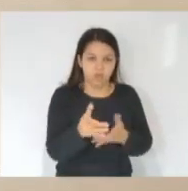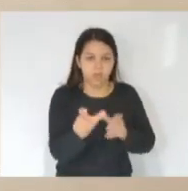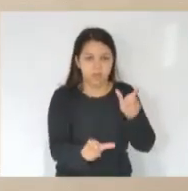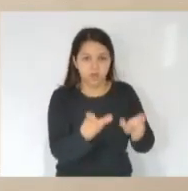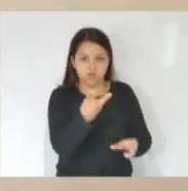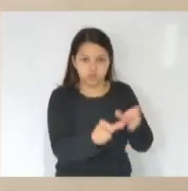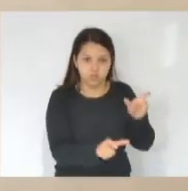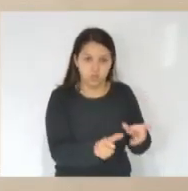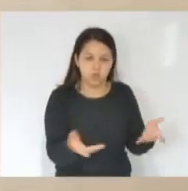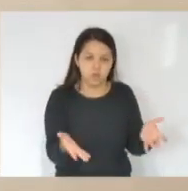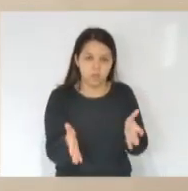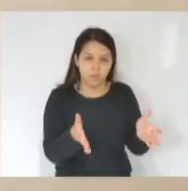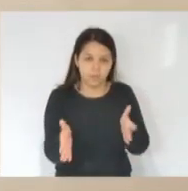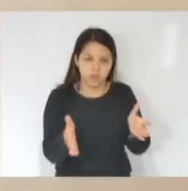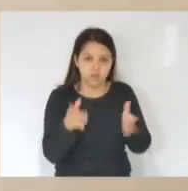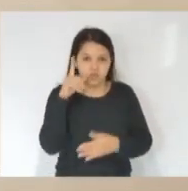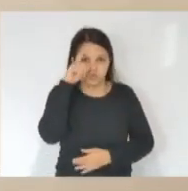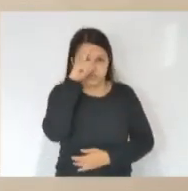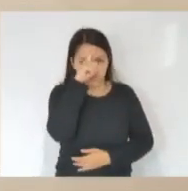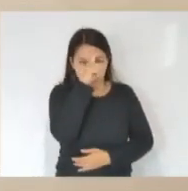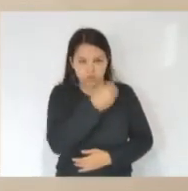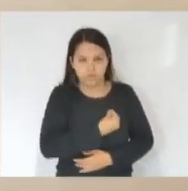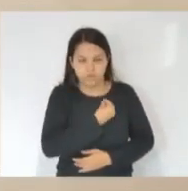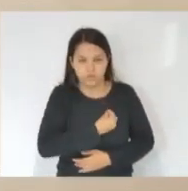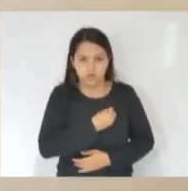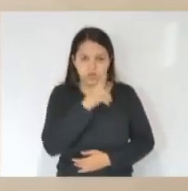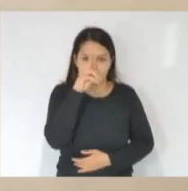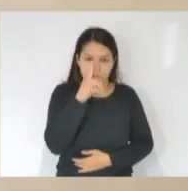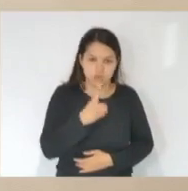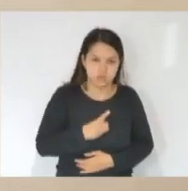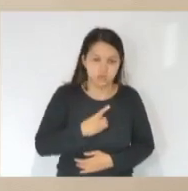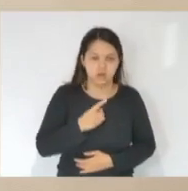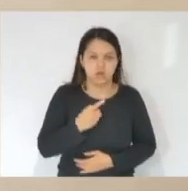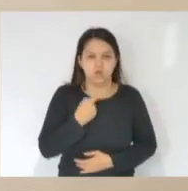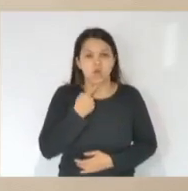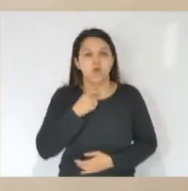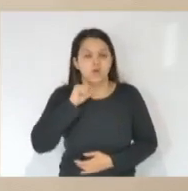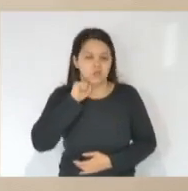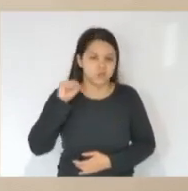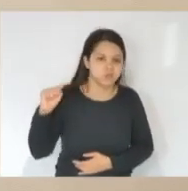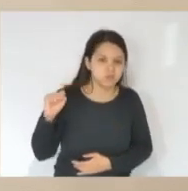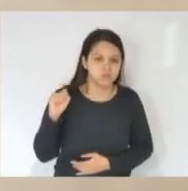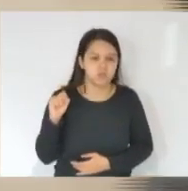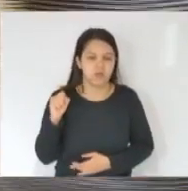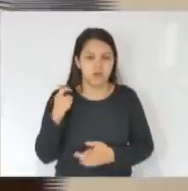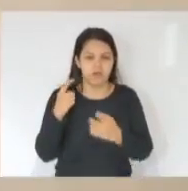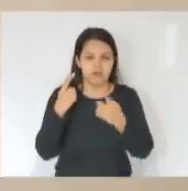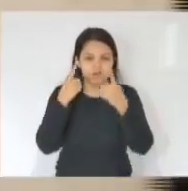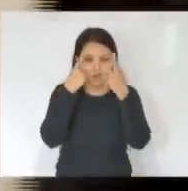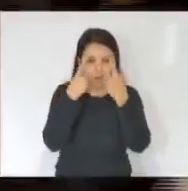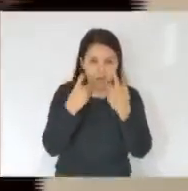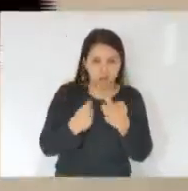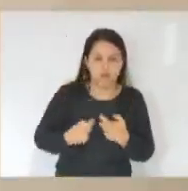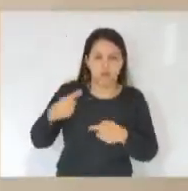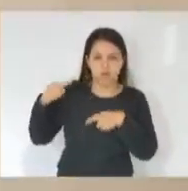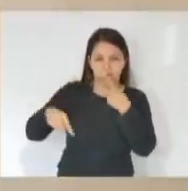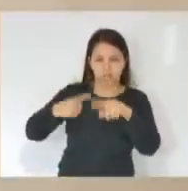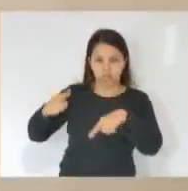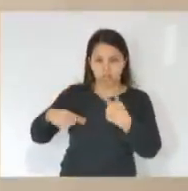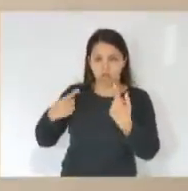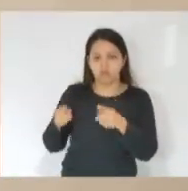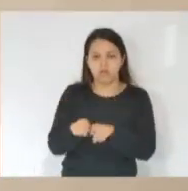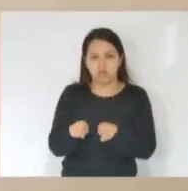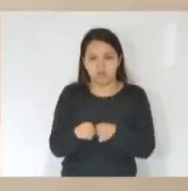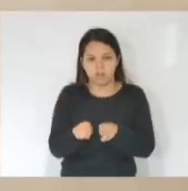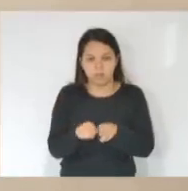dificuldades, especialmente depressão, suicídio, violências físicas e psicológica, a pedido e